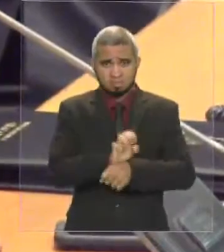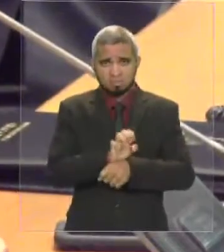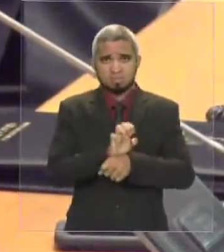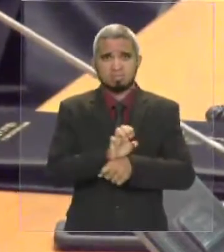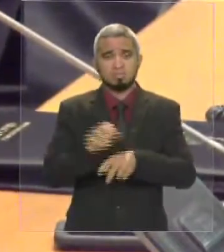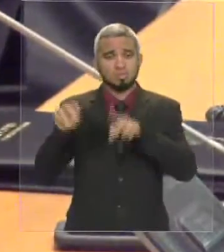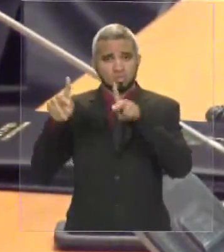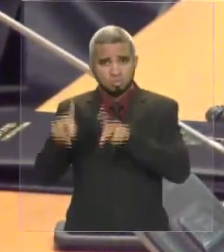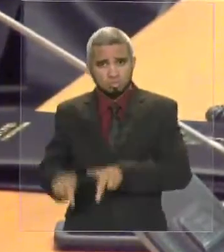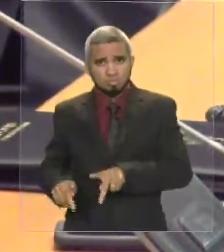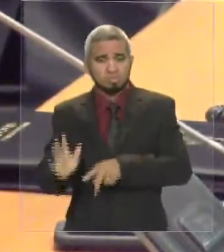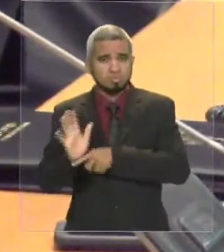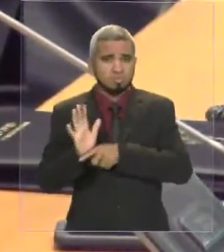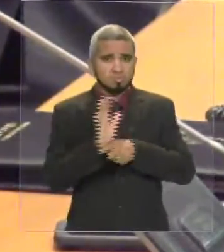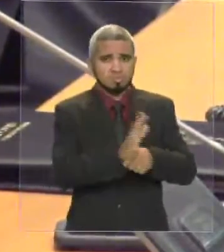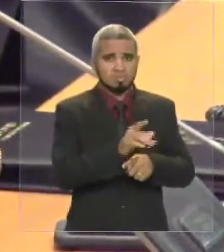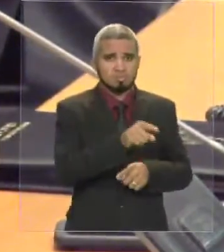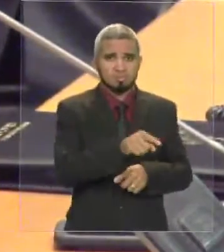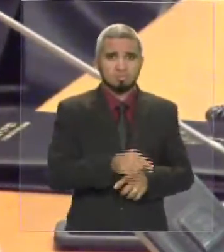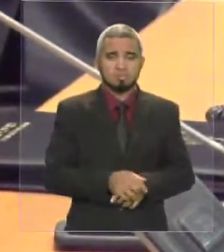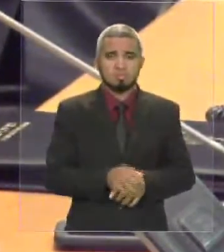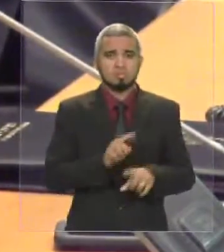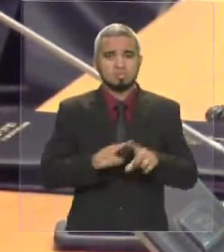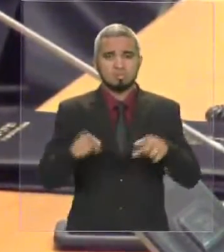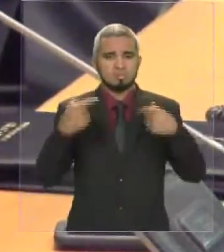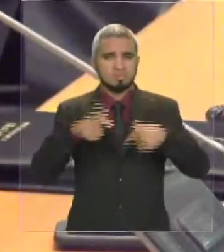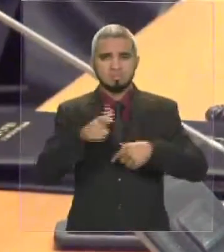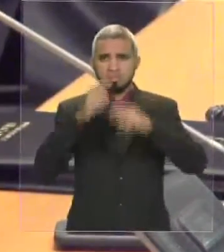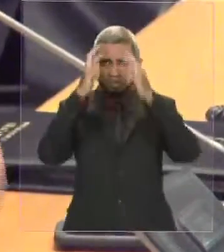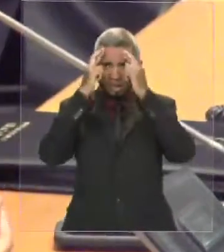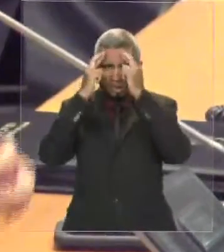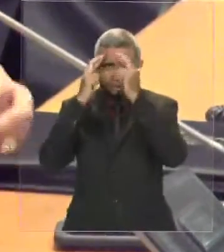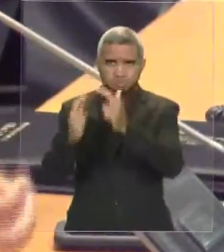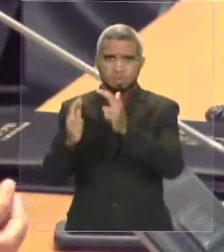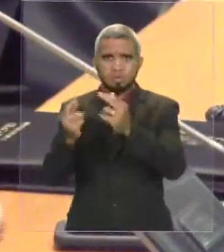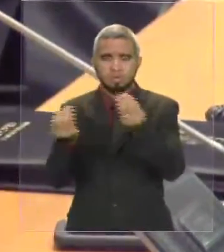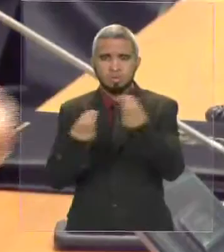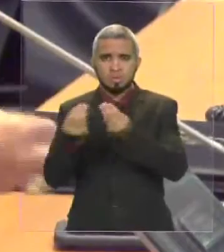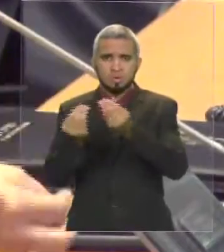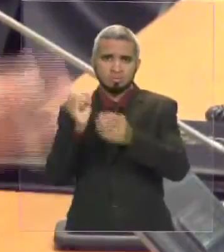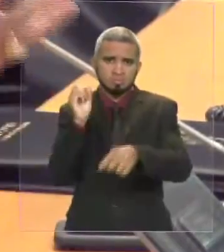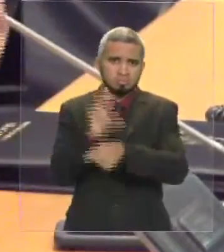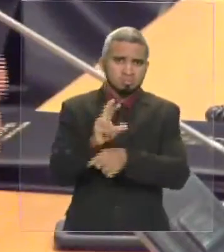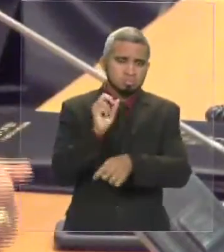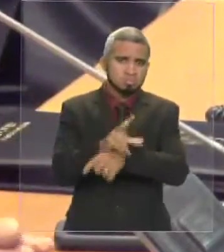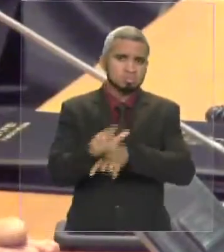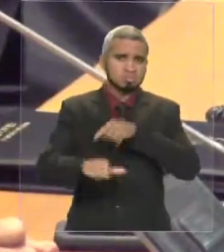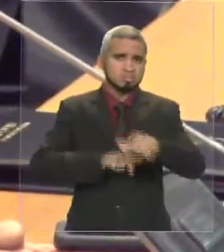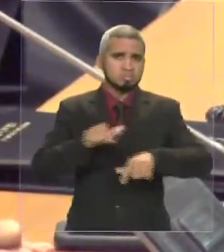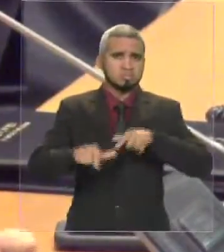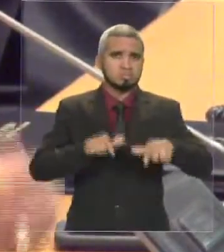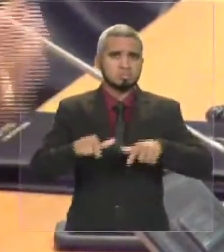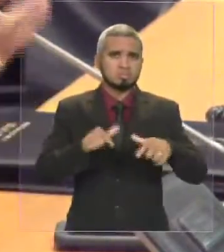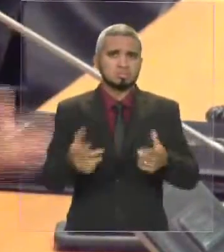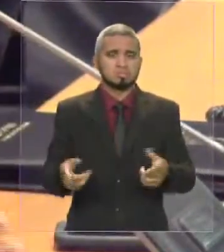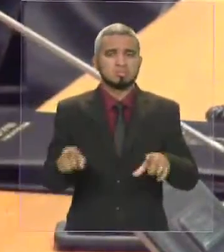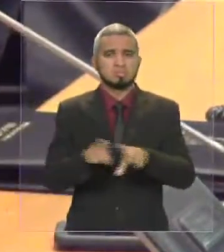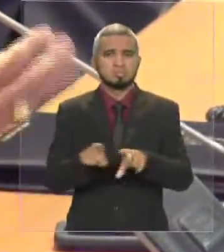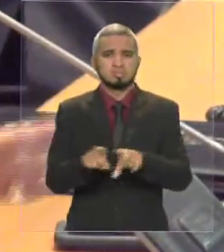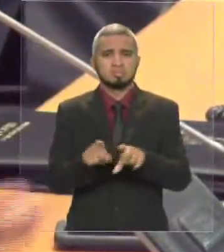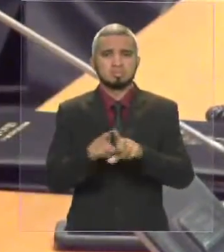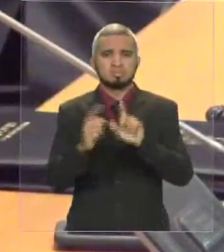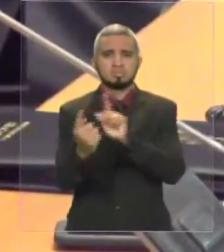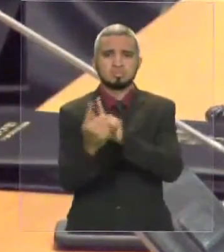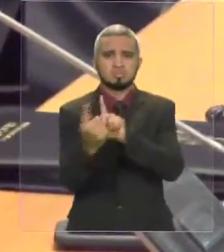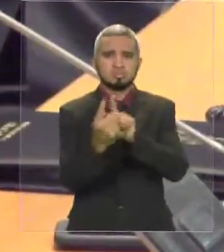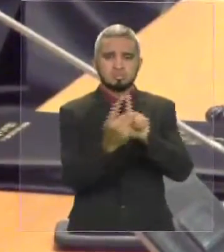nossa população, e não tem respeito pela geração de empregos e nem pelos seus clientes que